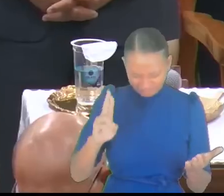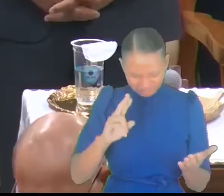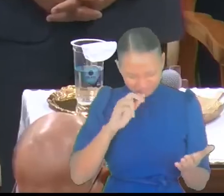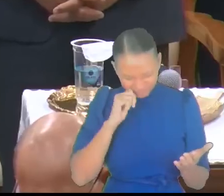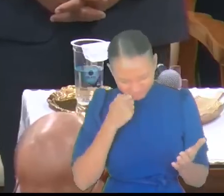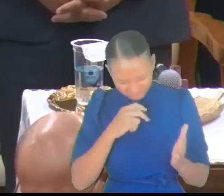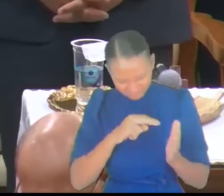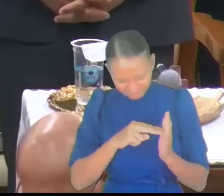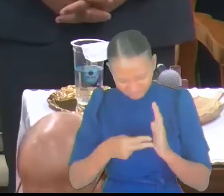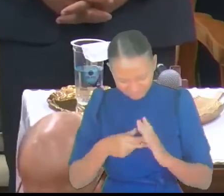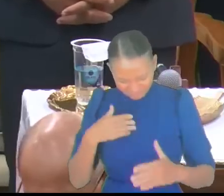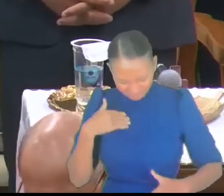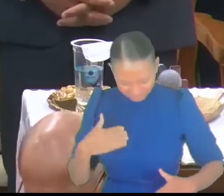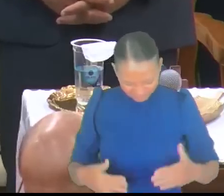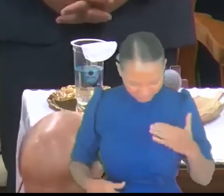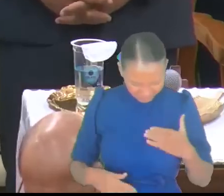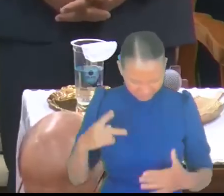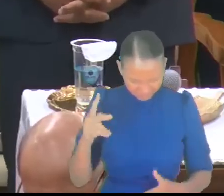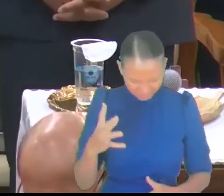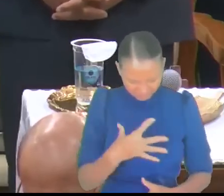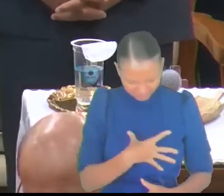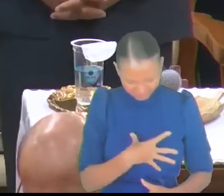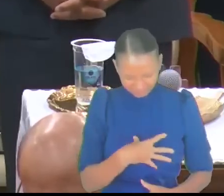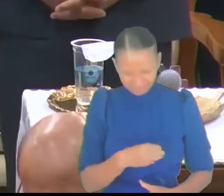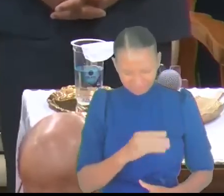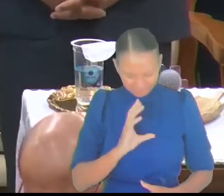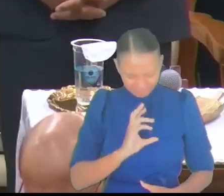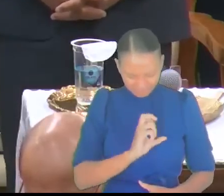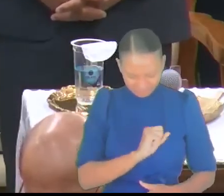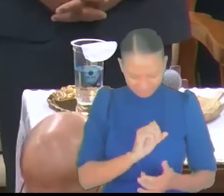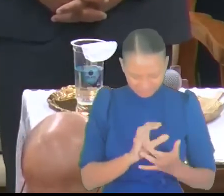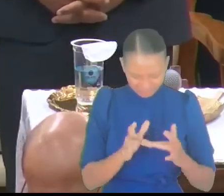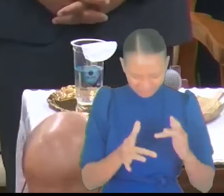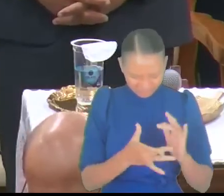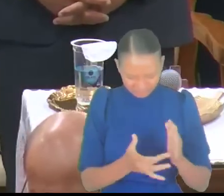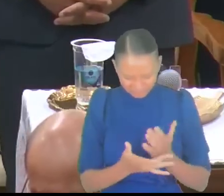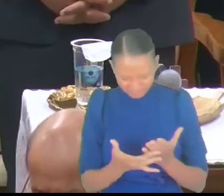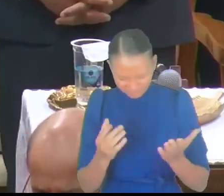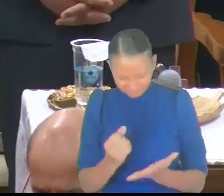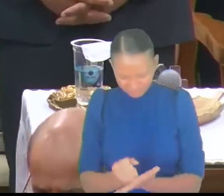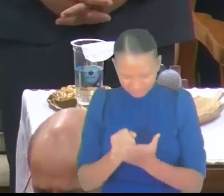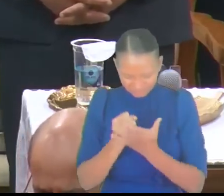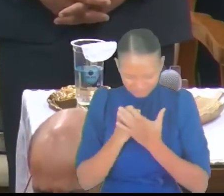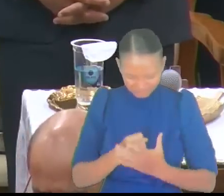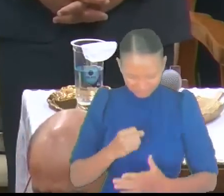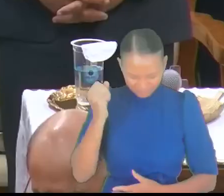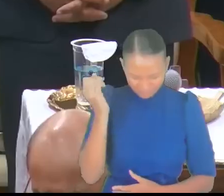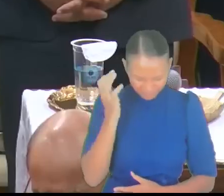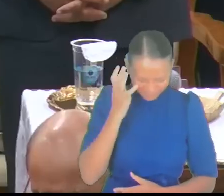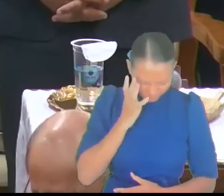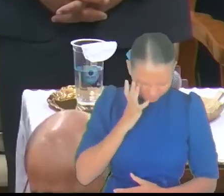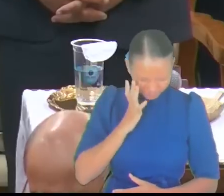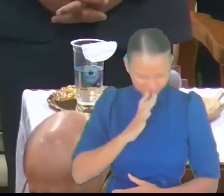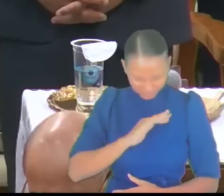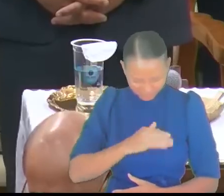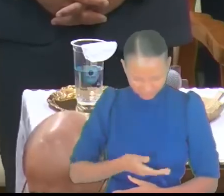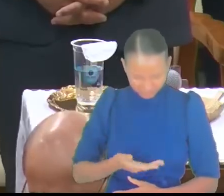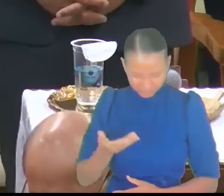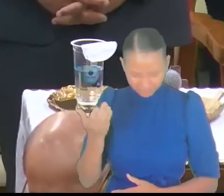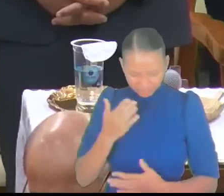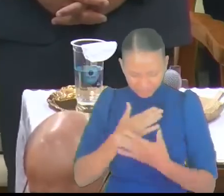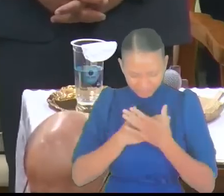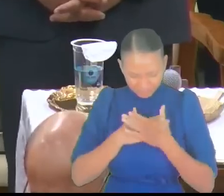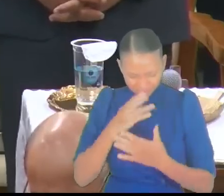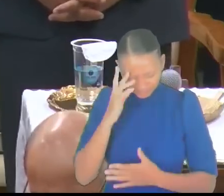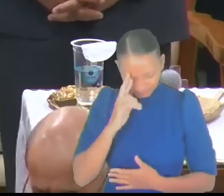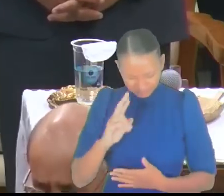amado Jesus, que foi partido por nós. Nos ajude, nos dê graça. Consagre, meu Senhor,